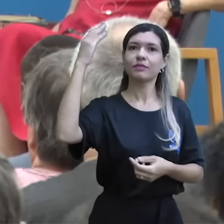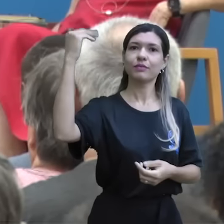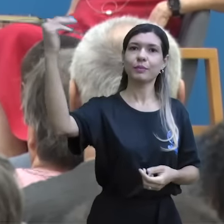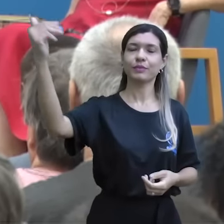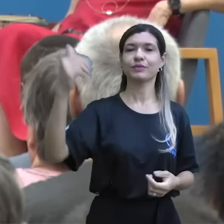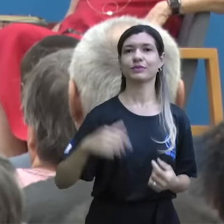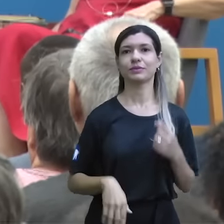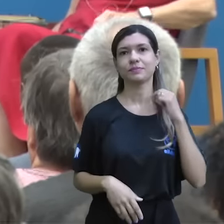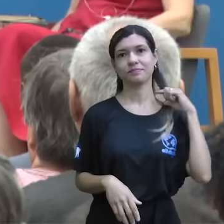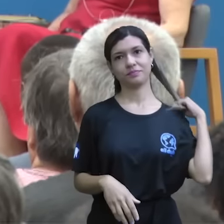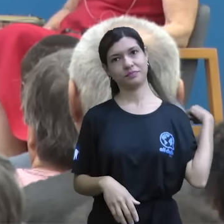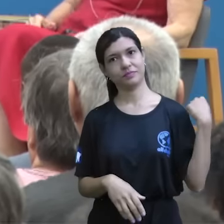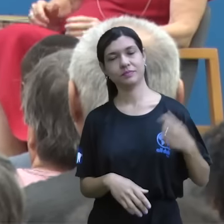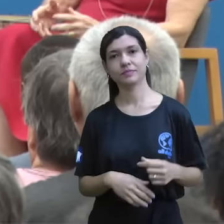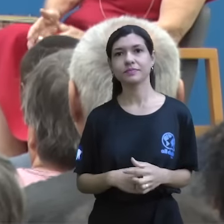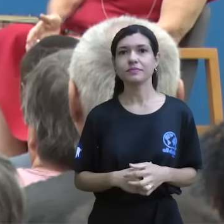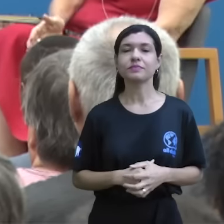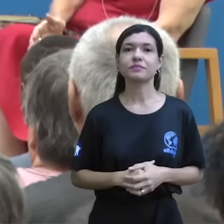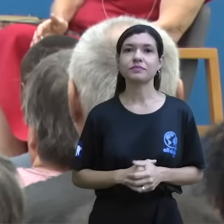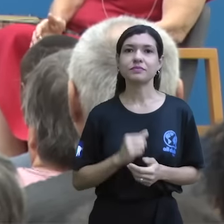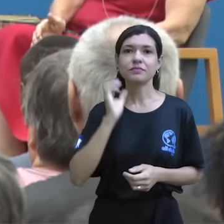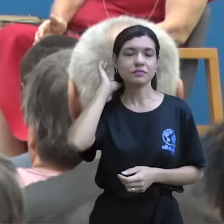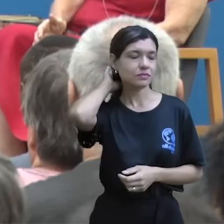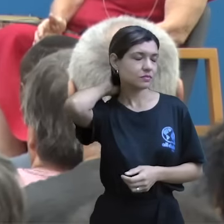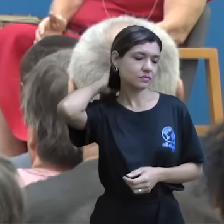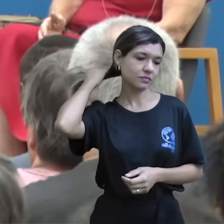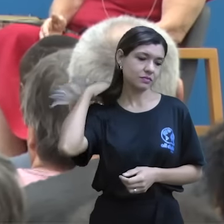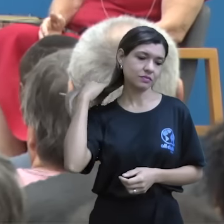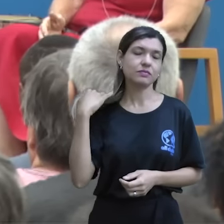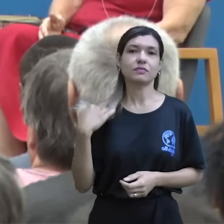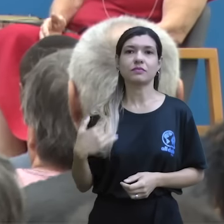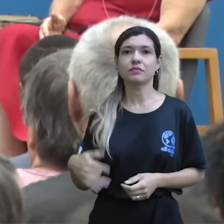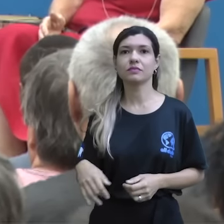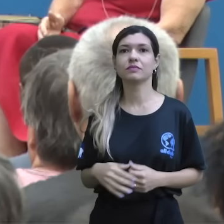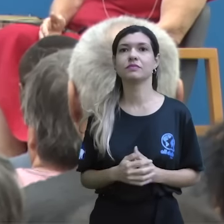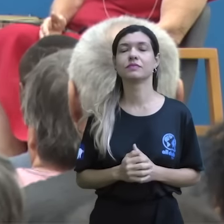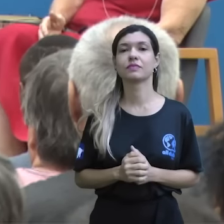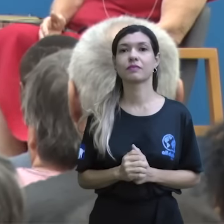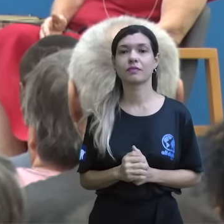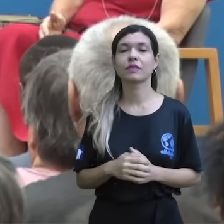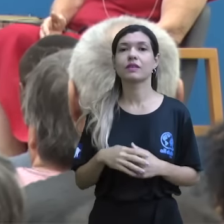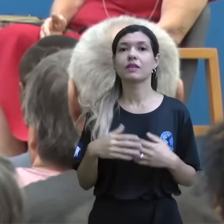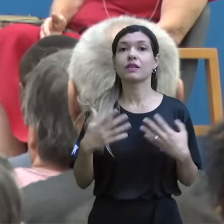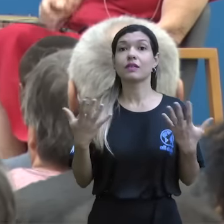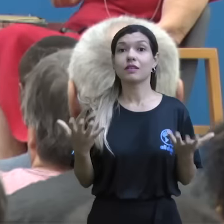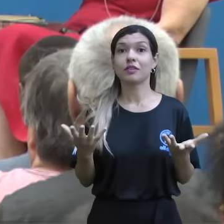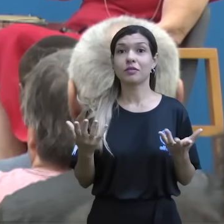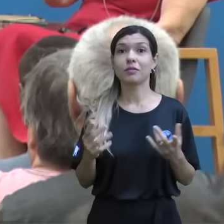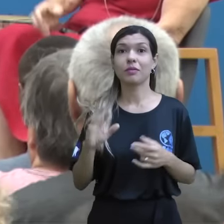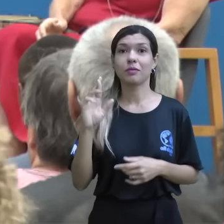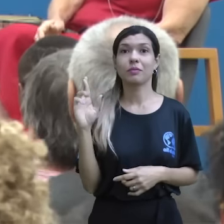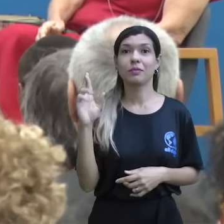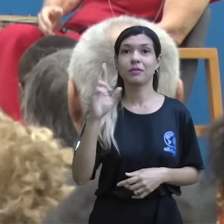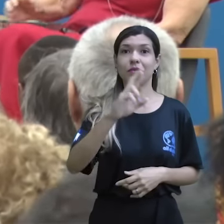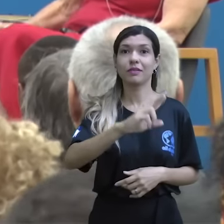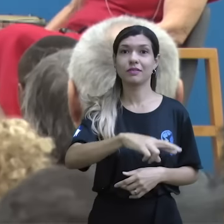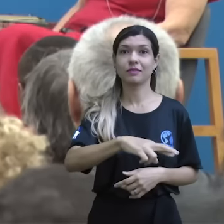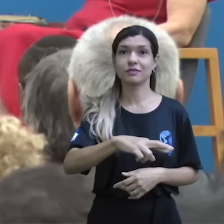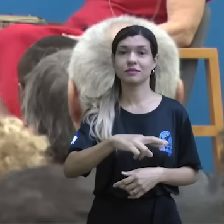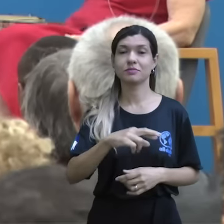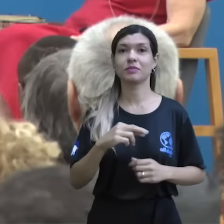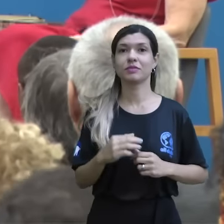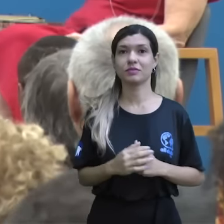resposta anônima e salto alto que apareceu. Mas era do Mário. Que era do Mário. Mas era do